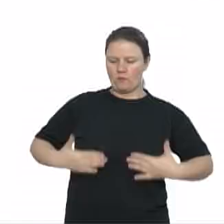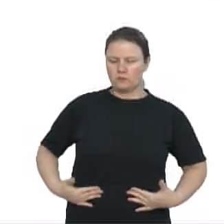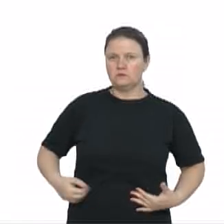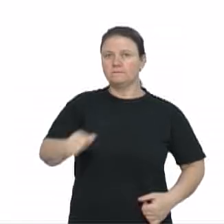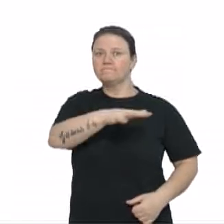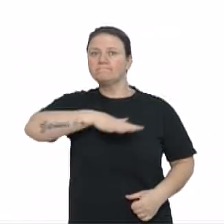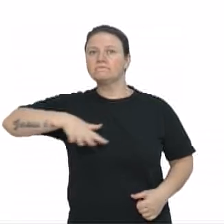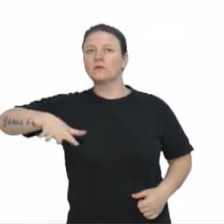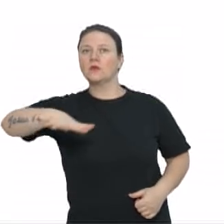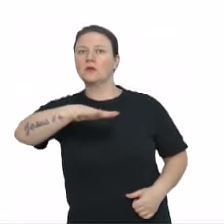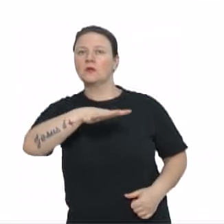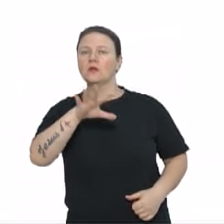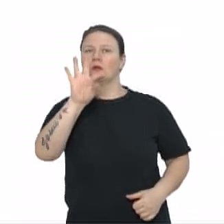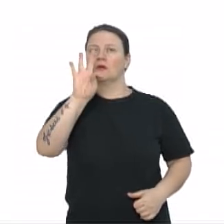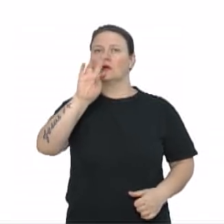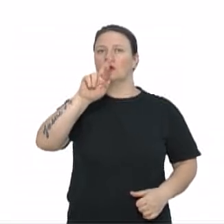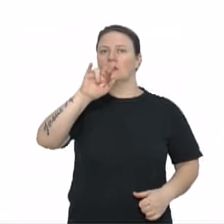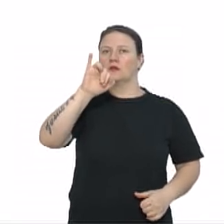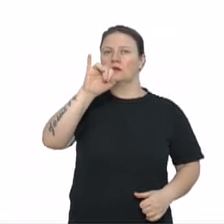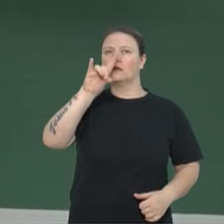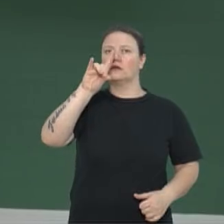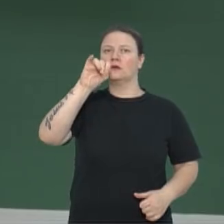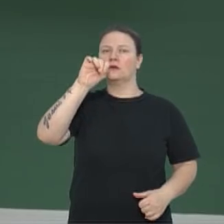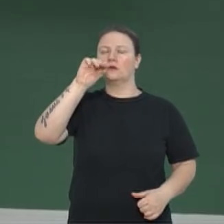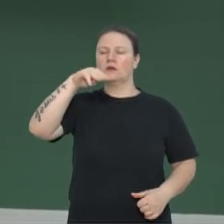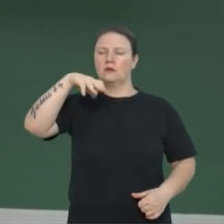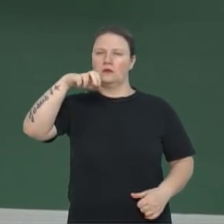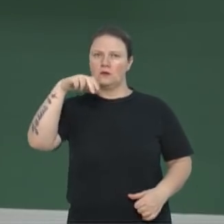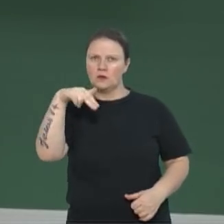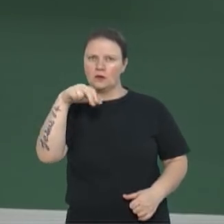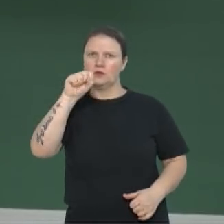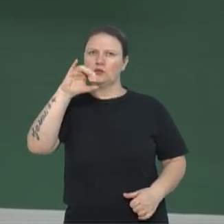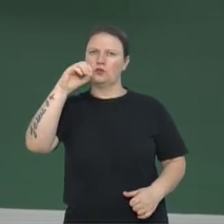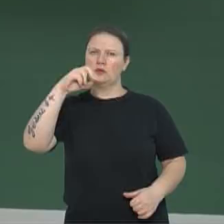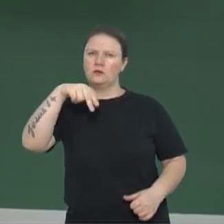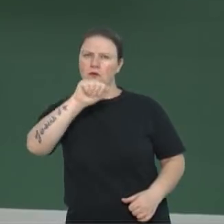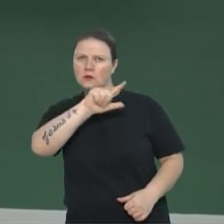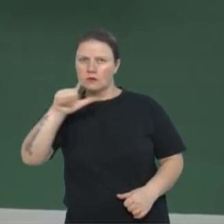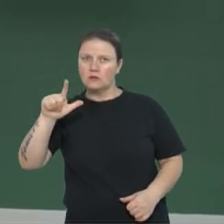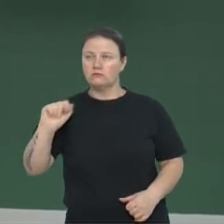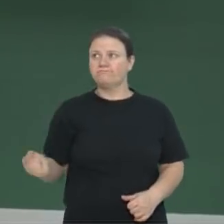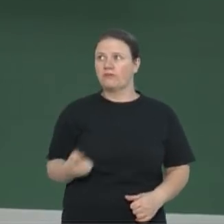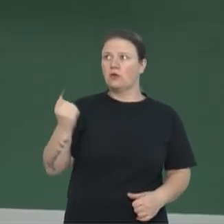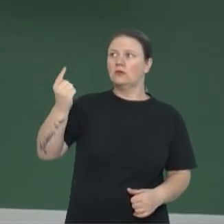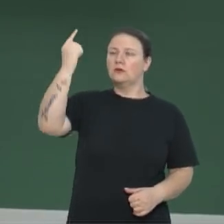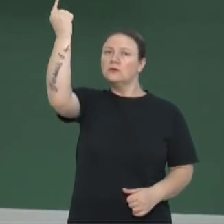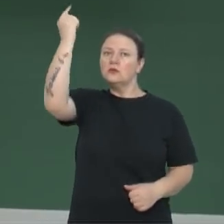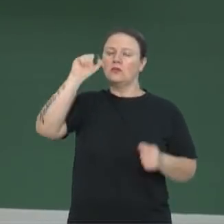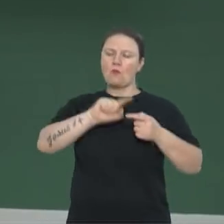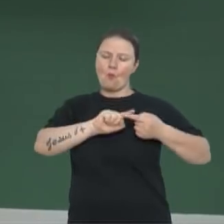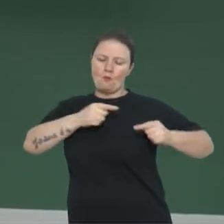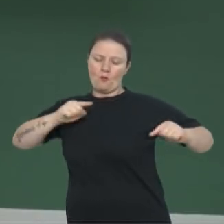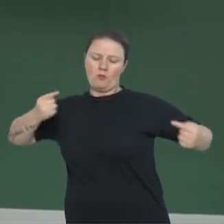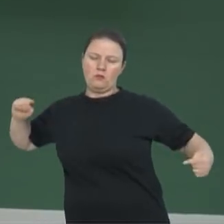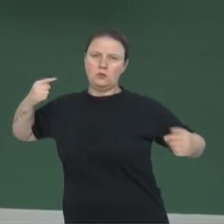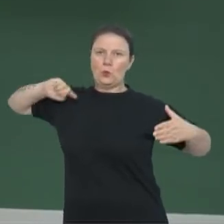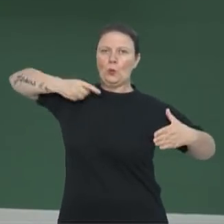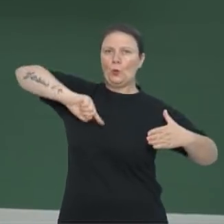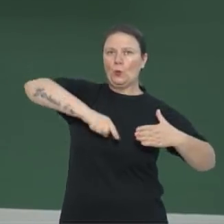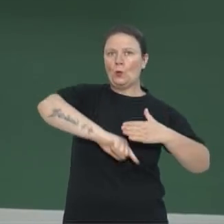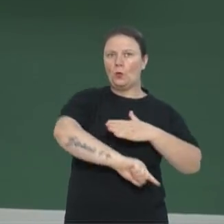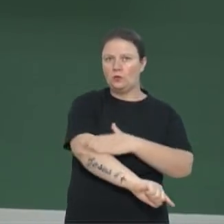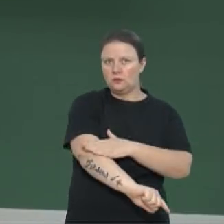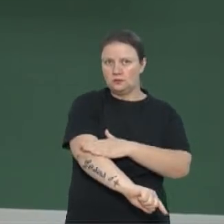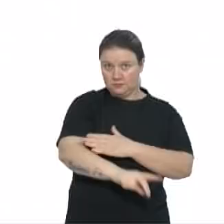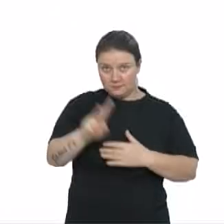são tridimensionais. Lembra lá? Altura, largura, profundidade.